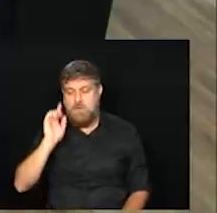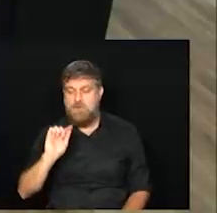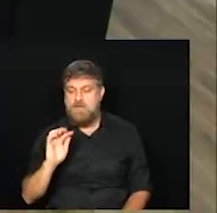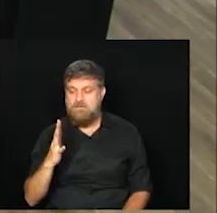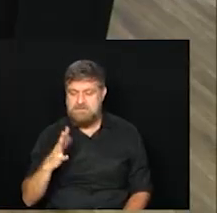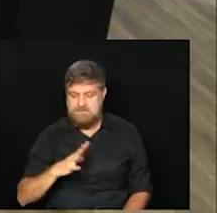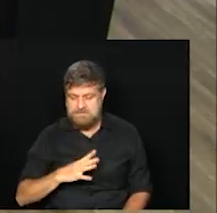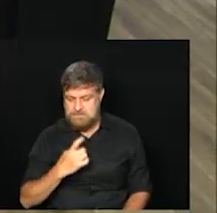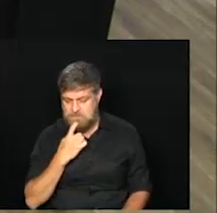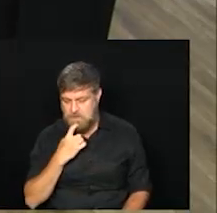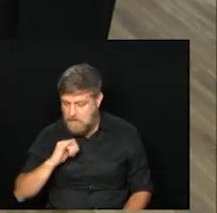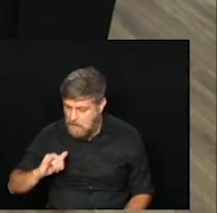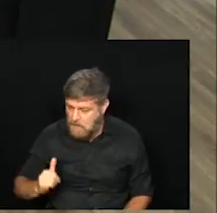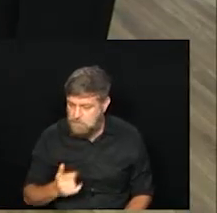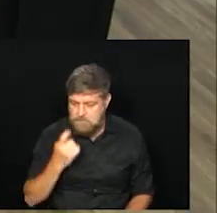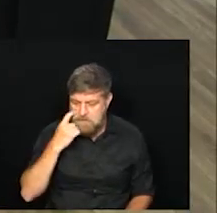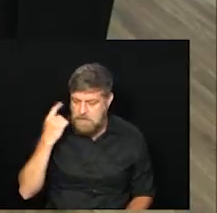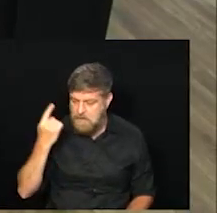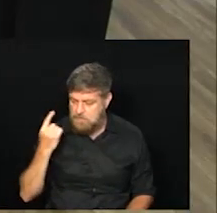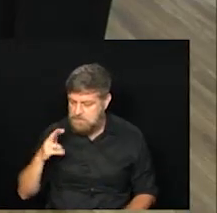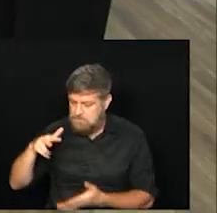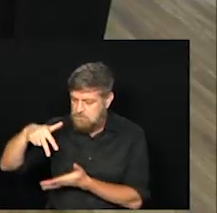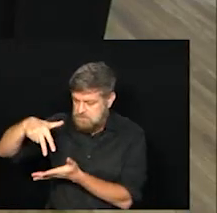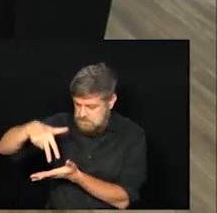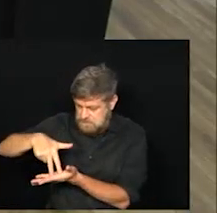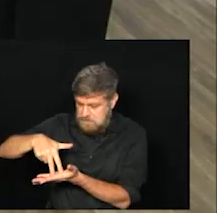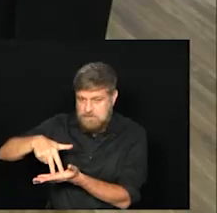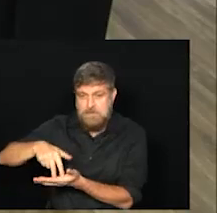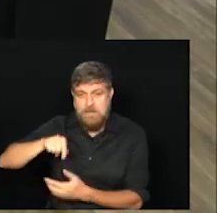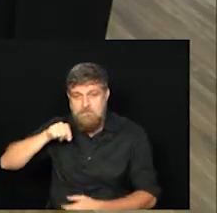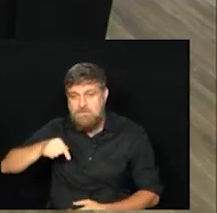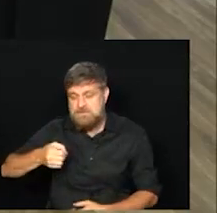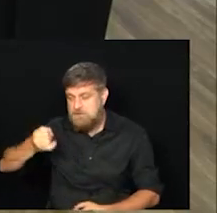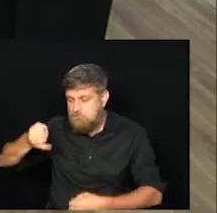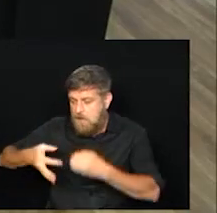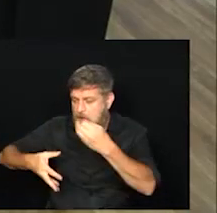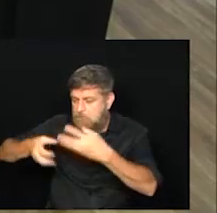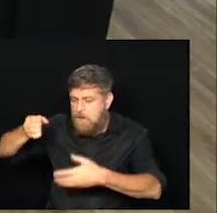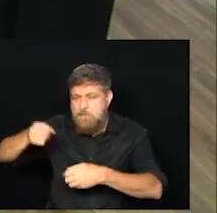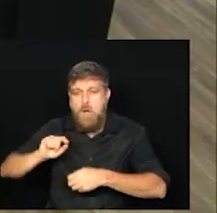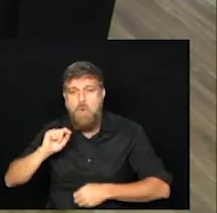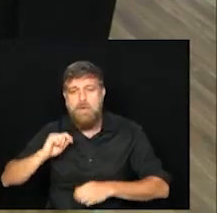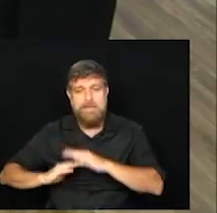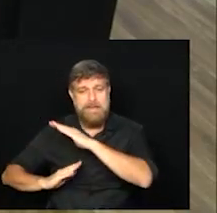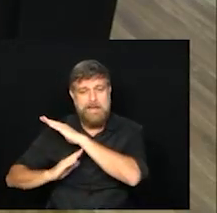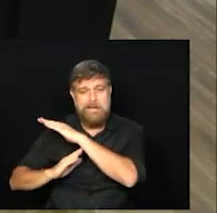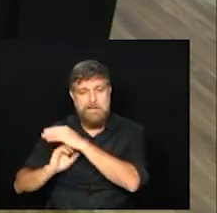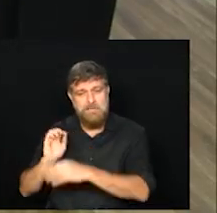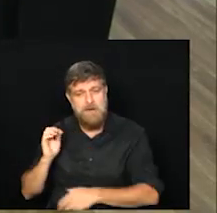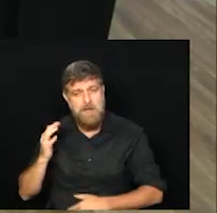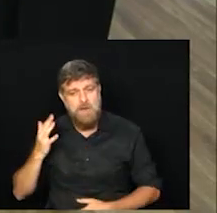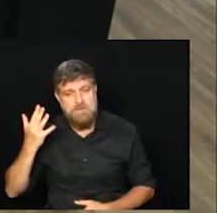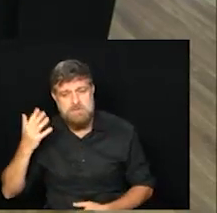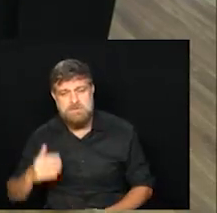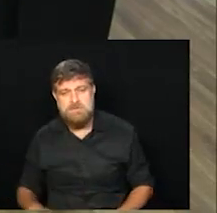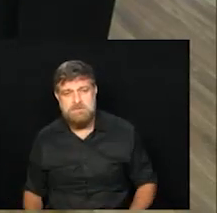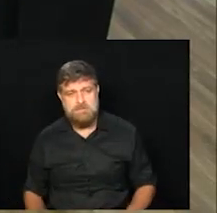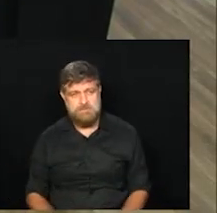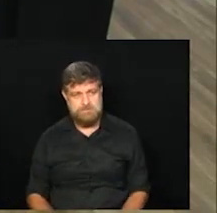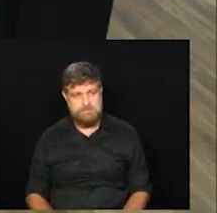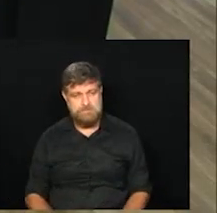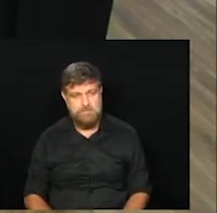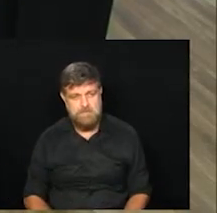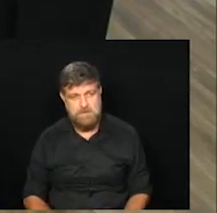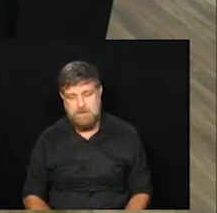quero aproveitar a sua presença aqui nos nossos estúdios para nós falarmos das notícias do Legislativo, o que acontece aqui na Câmara de